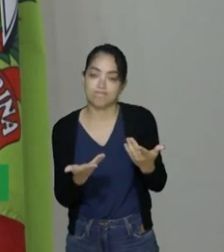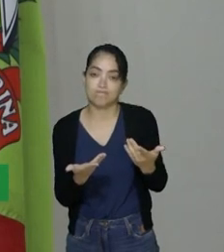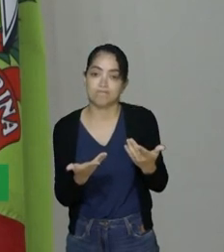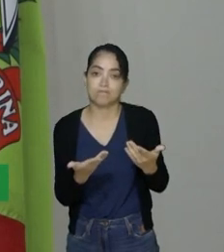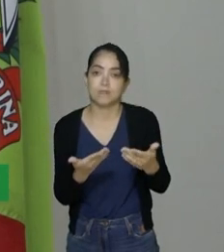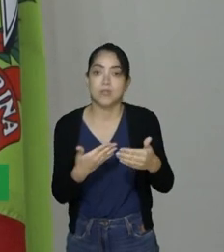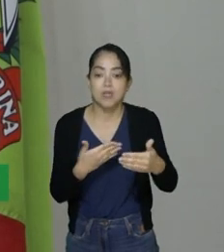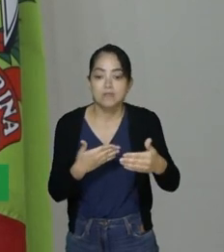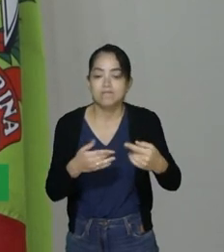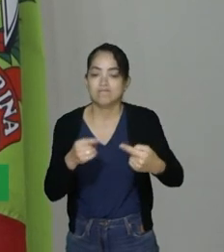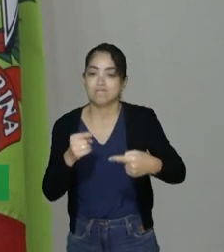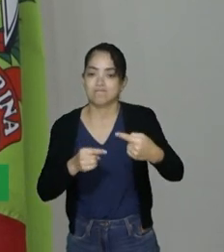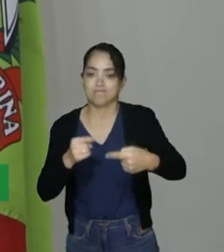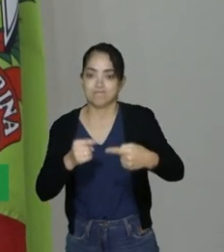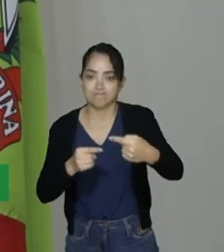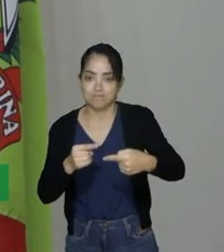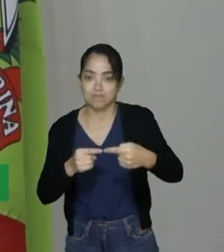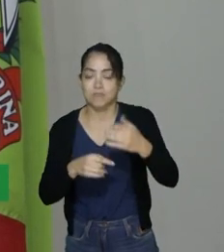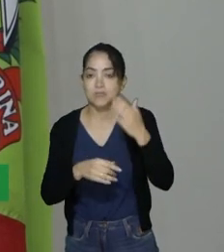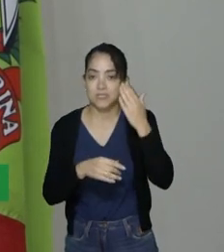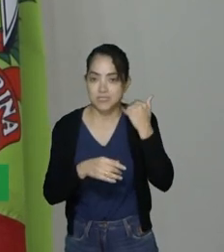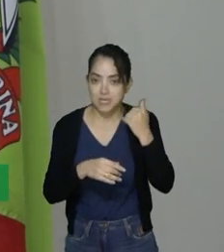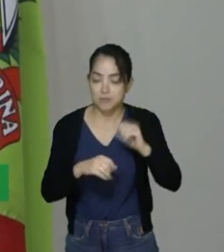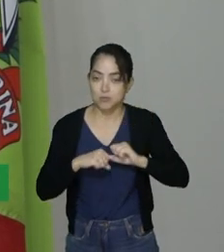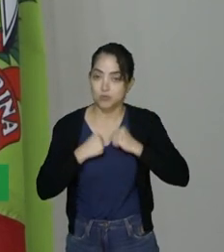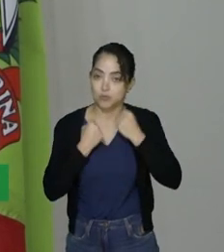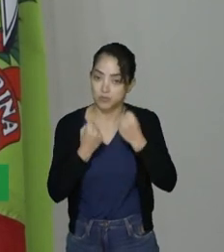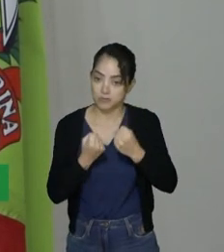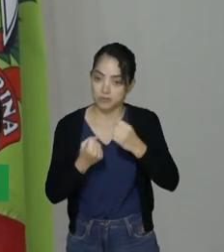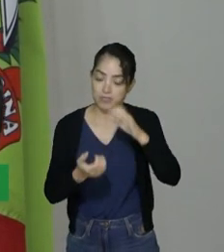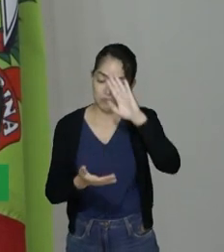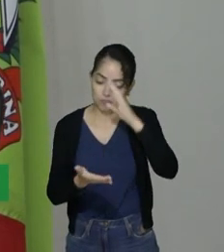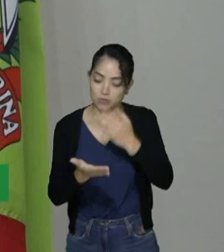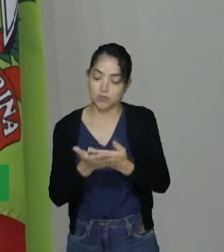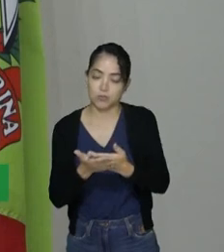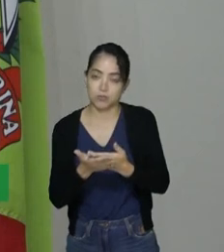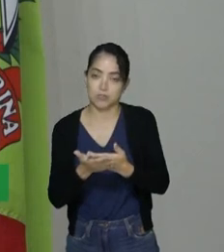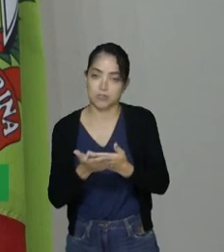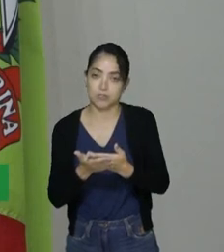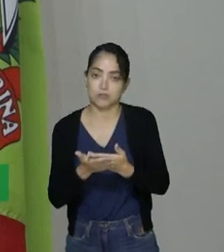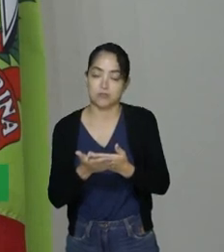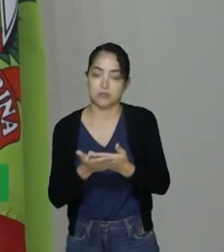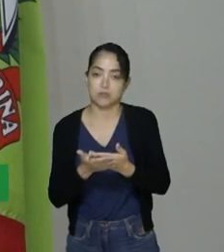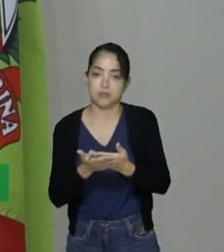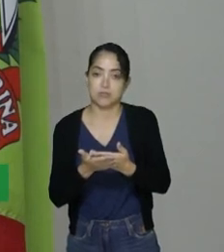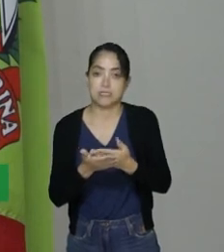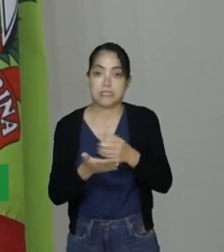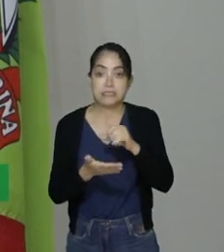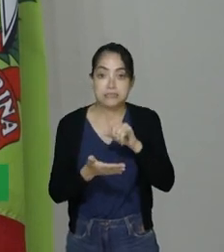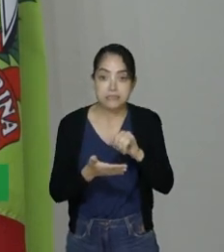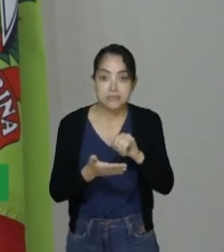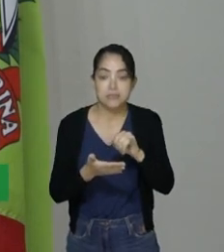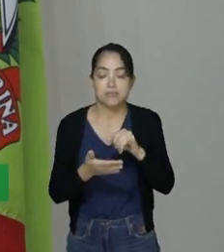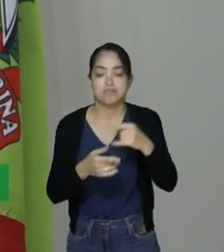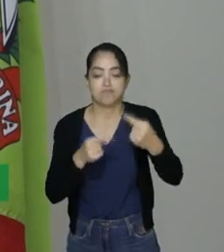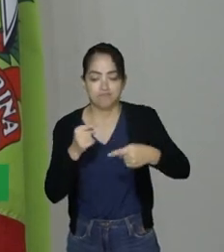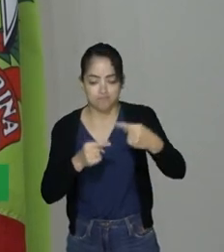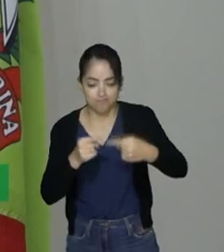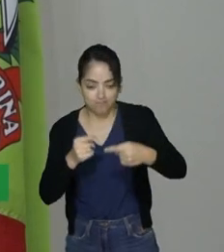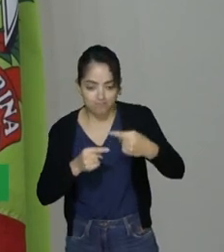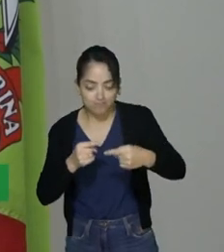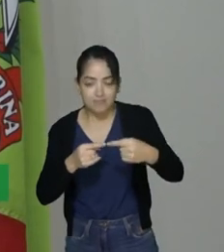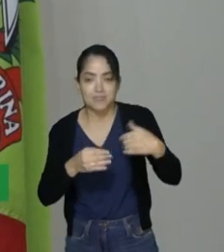algum debate, saibam que é porque estou defendendo o que eu acredito. Se algum dia nós travarmos também esses debates, eu espero que